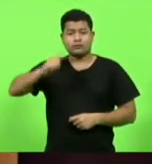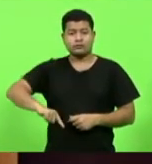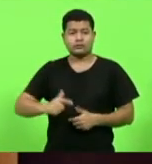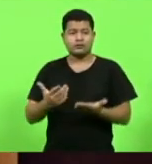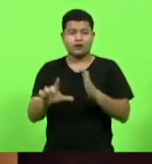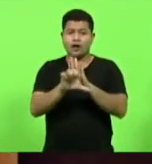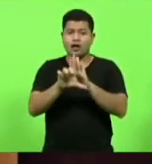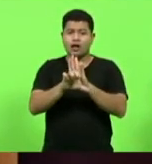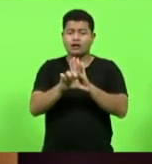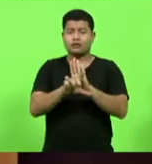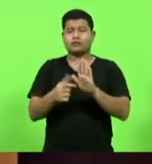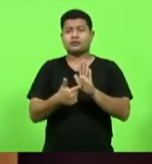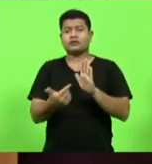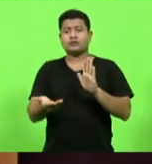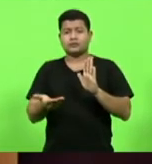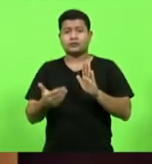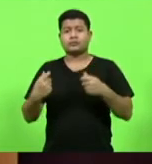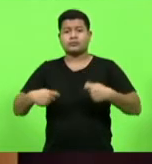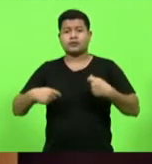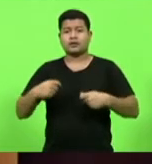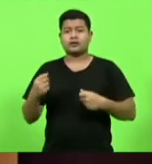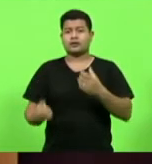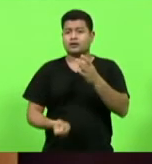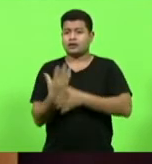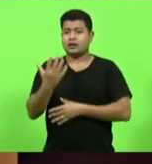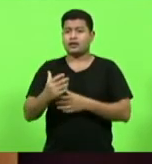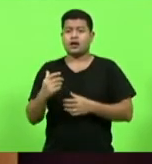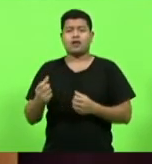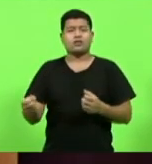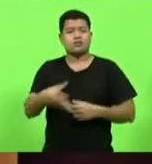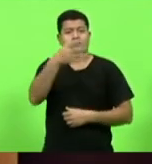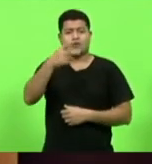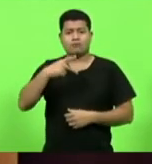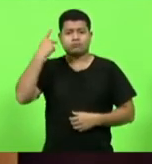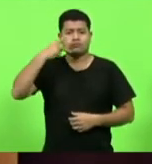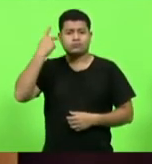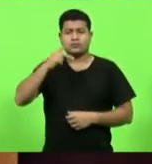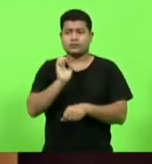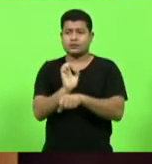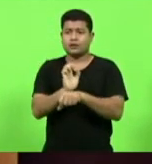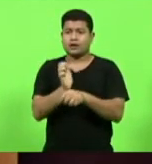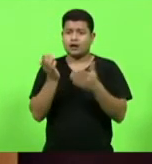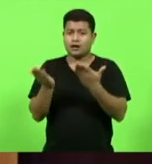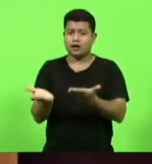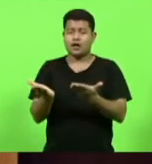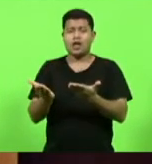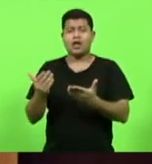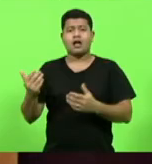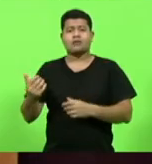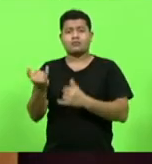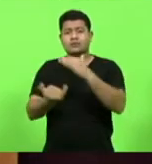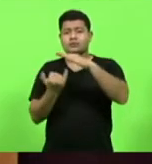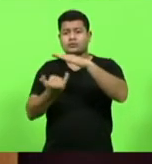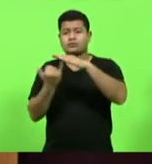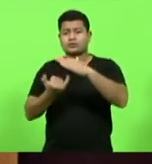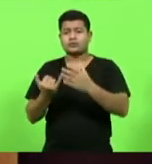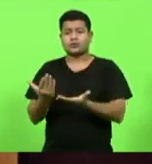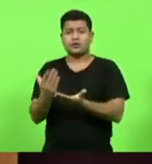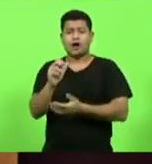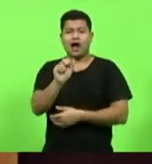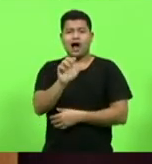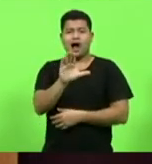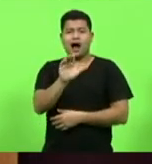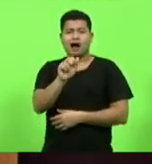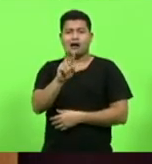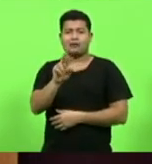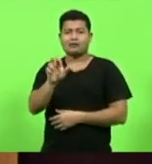vigente, precisamos construir uma nova política estadual para a indústria do carvão mineral. O governo estadual está